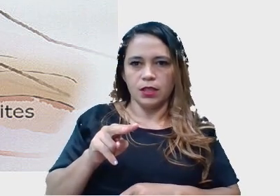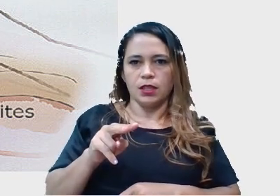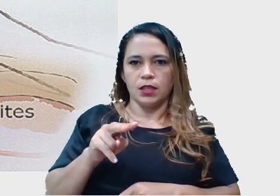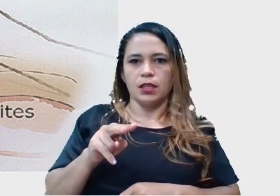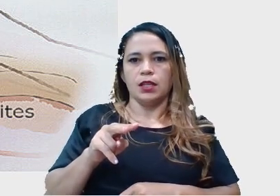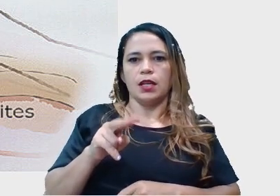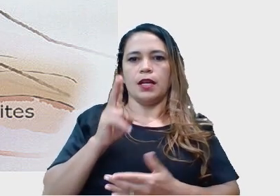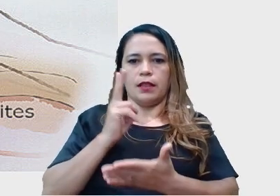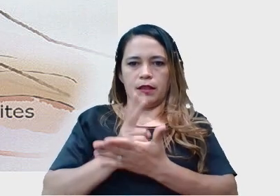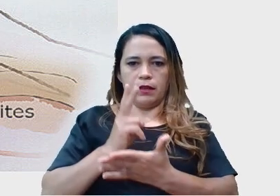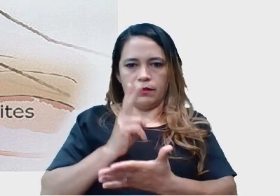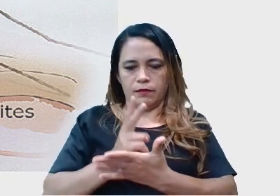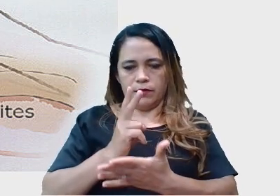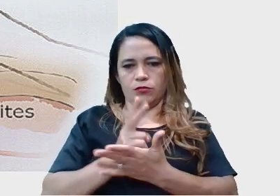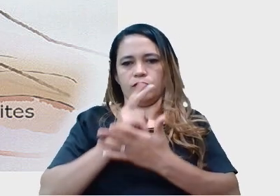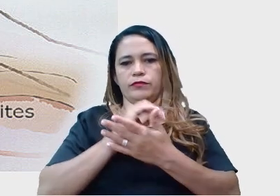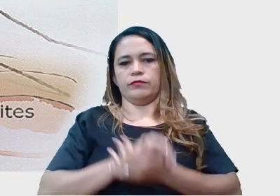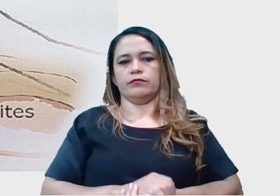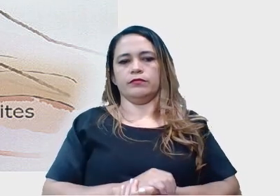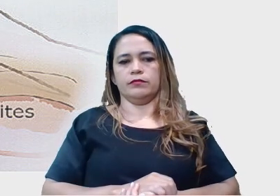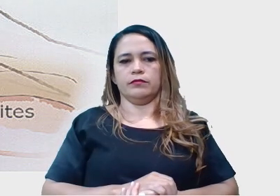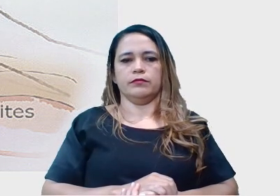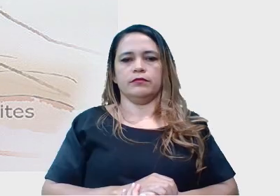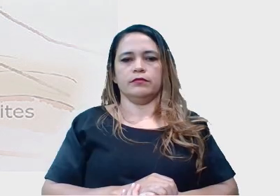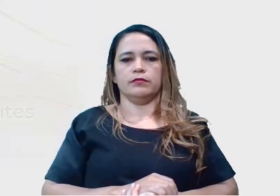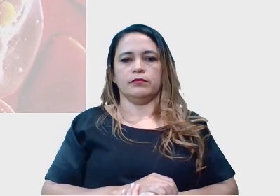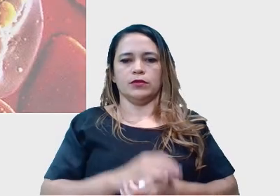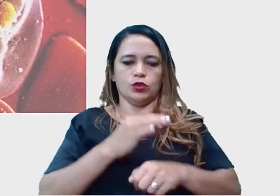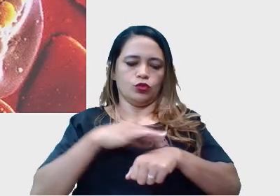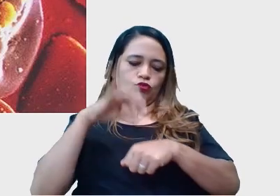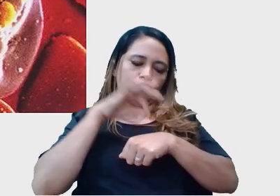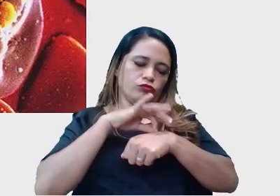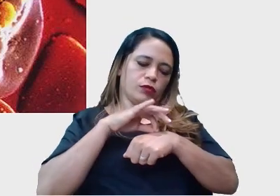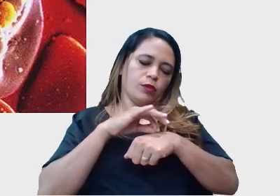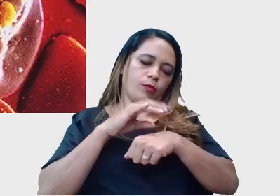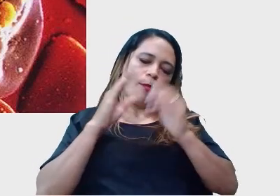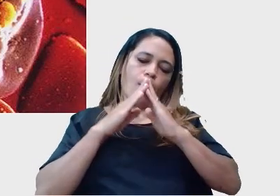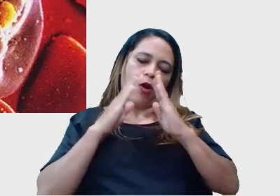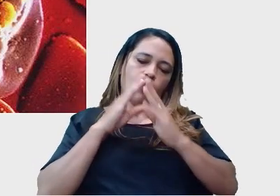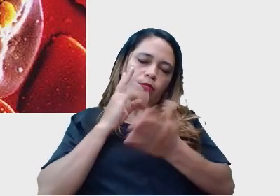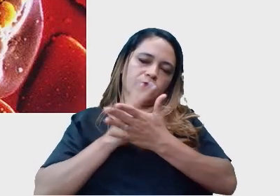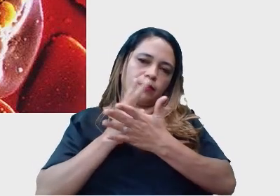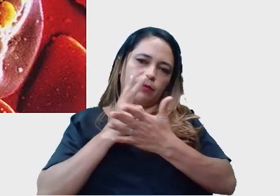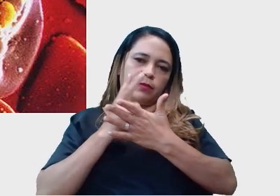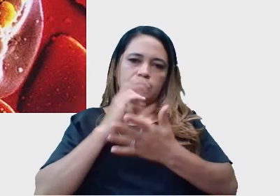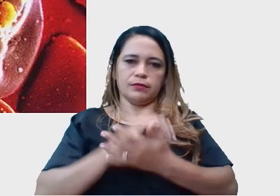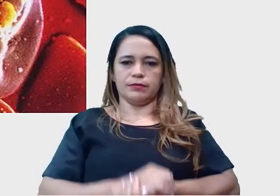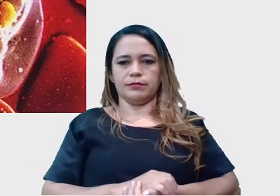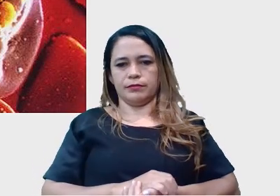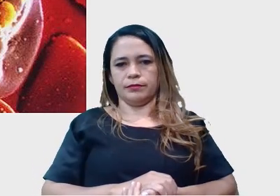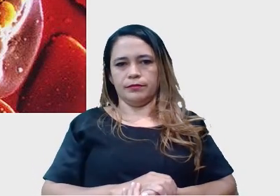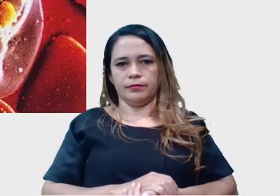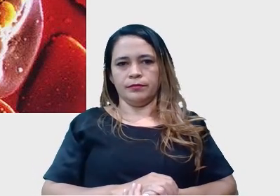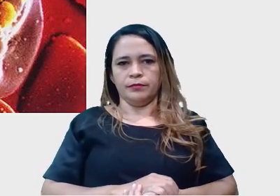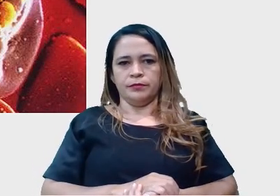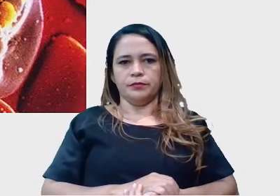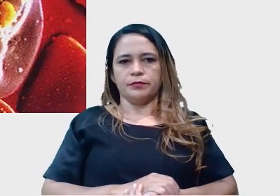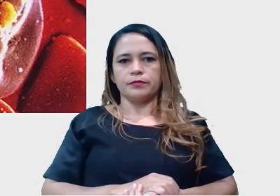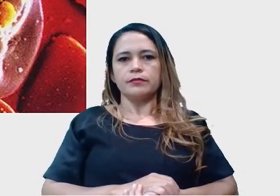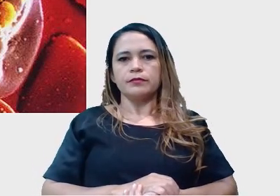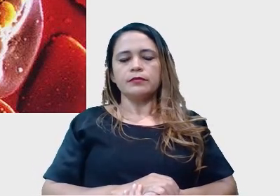hospedeiro definitivo, tá bom? Vamos lá. Nesse cantinho aqui nós temos o ciclo reprodutivo, então vamos aqui em cima.